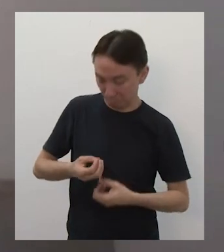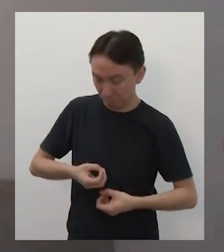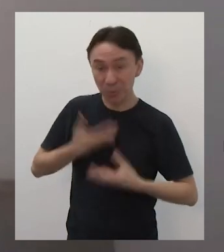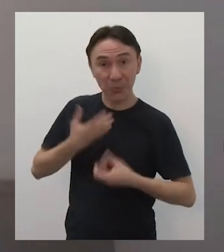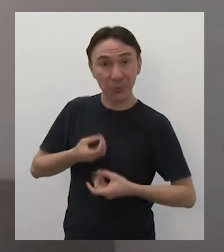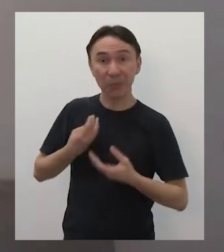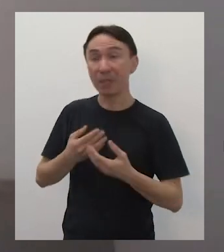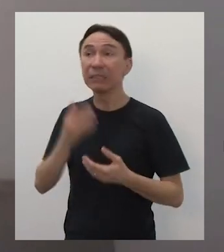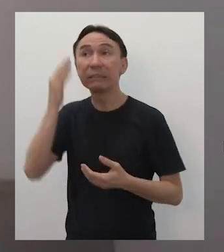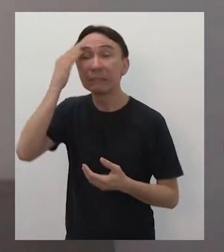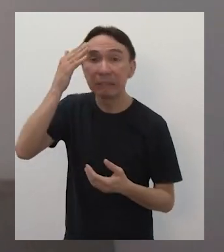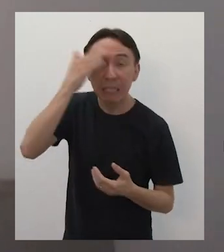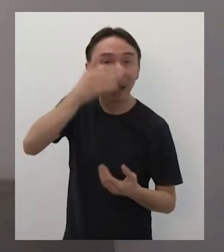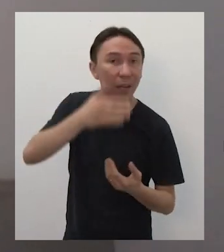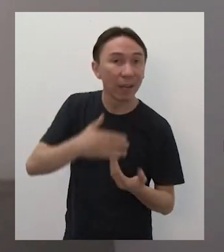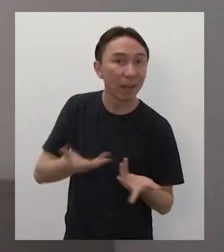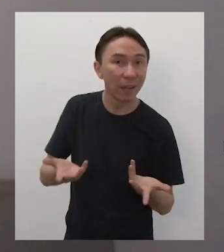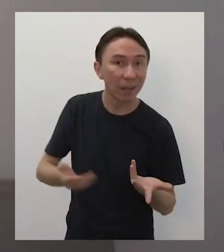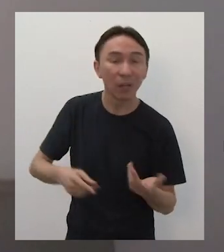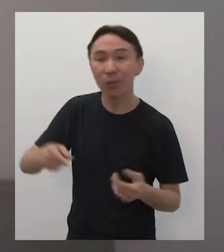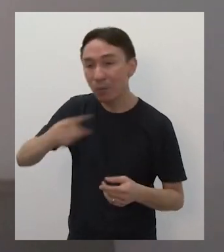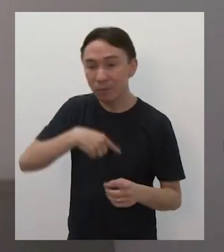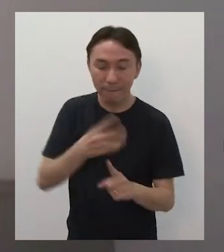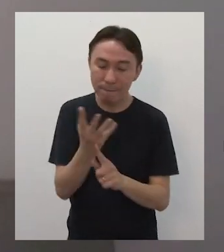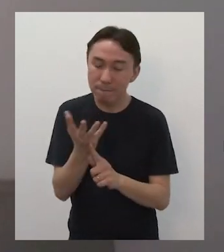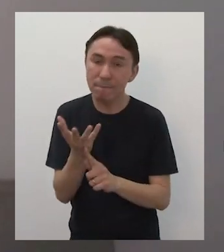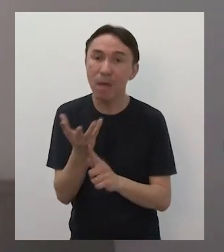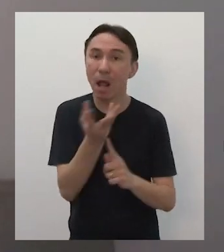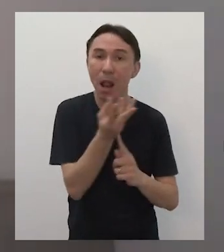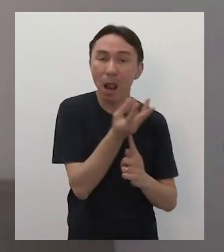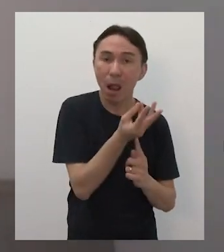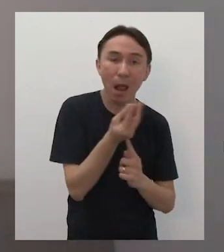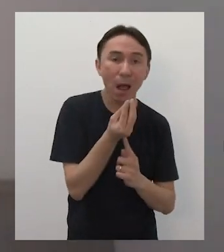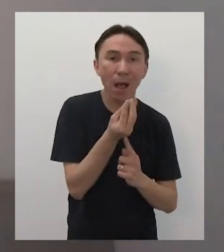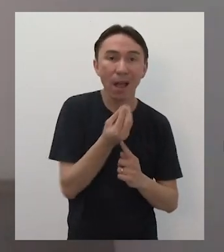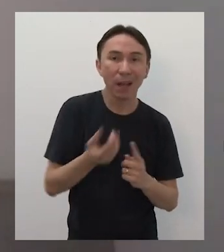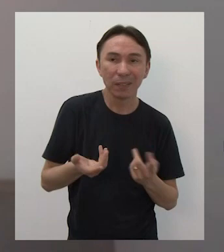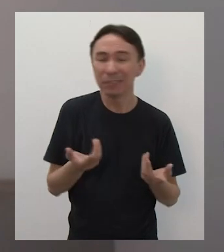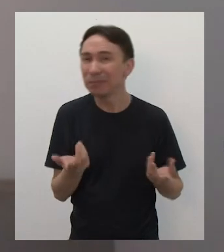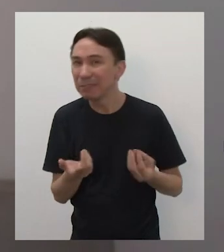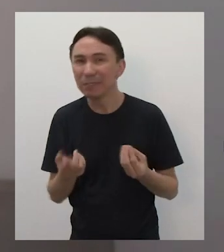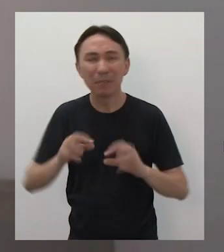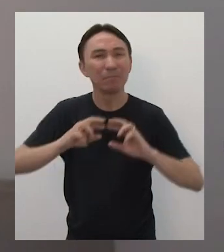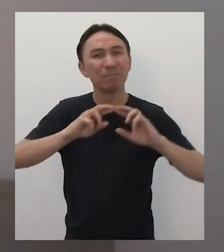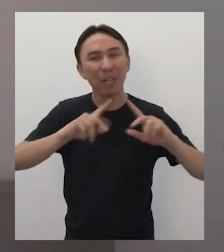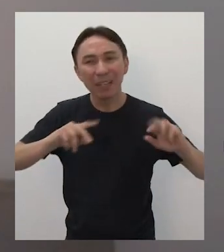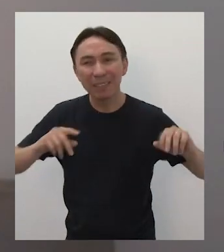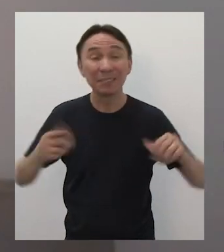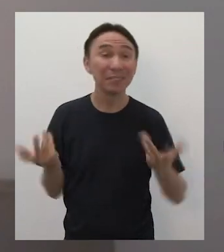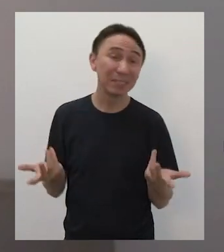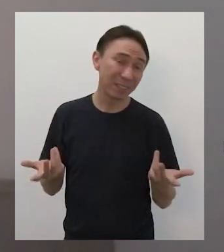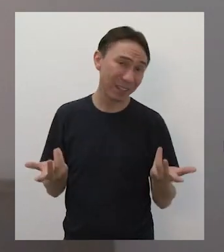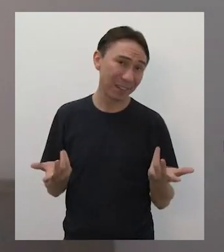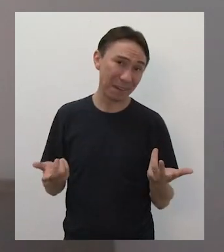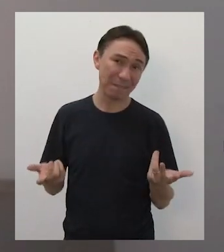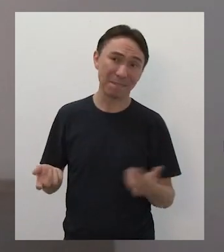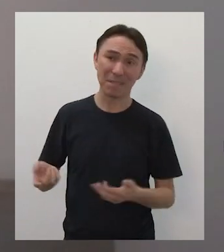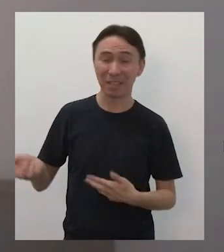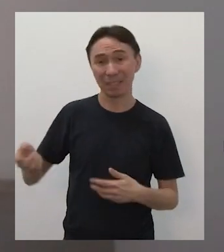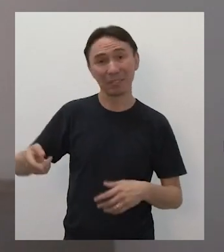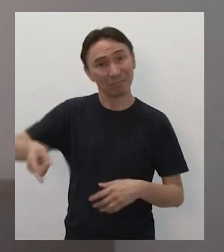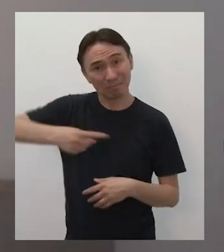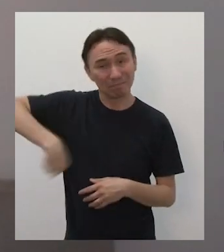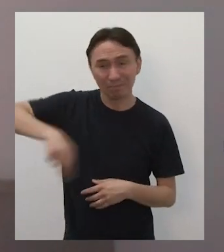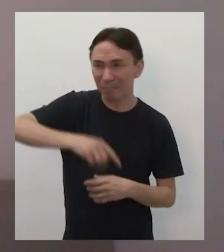interesse artístico, né? Desse olhar para as manifestações, para as diferentes manifestações, para a beleza que